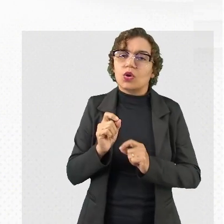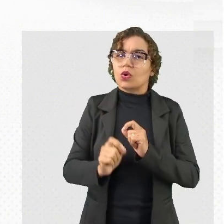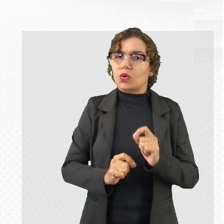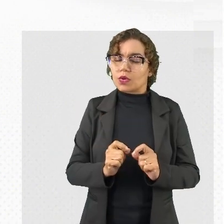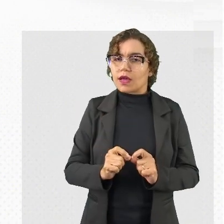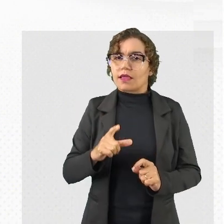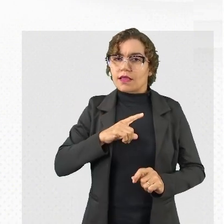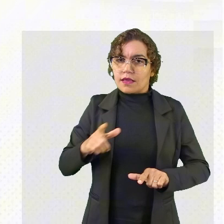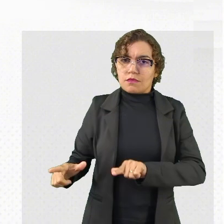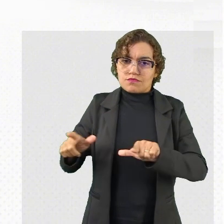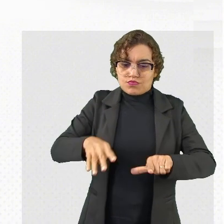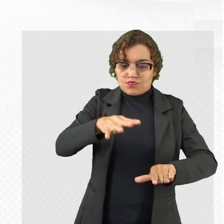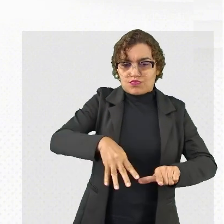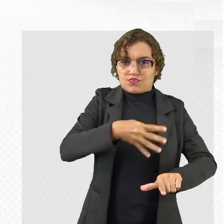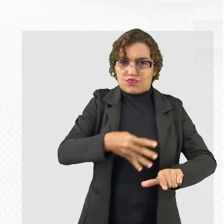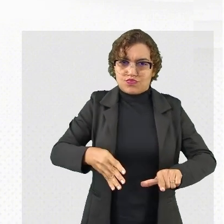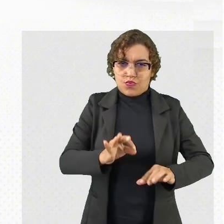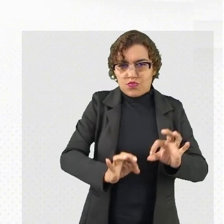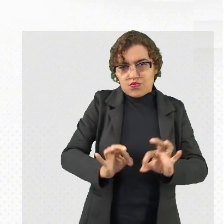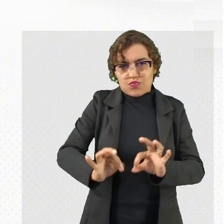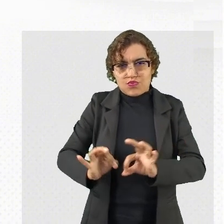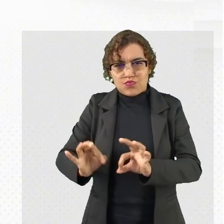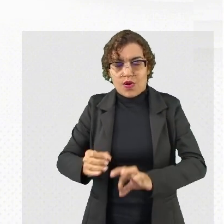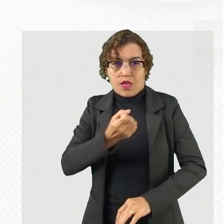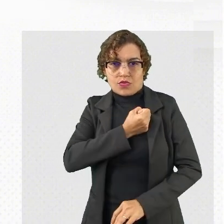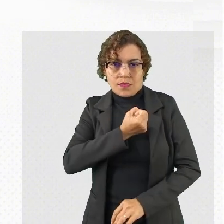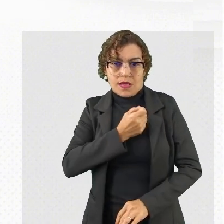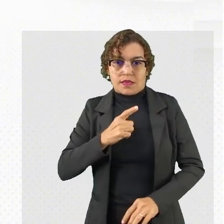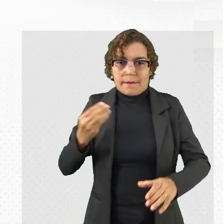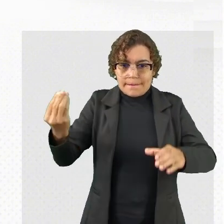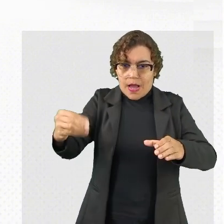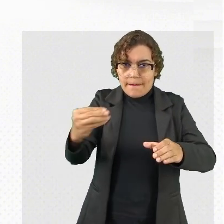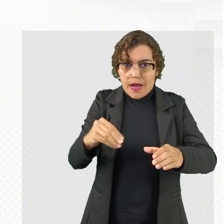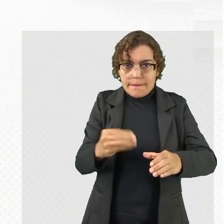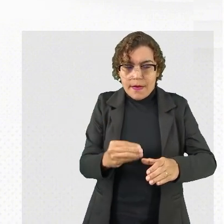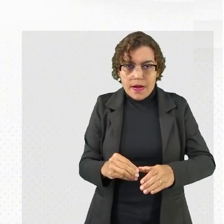nossa escalazinha numérica com esses valores.